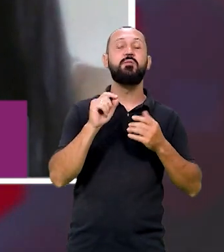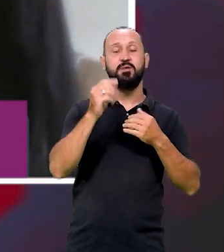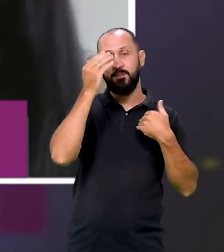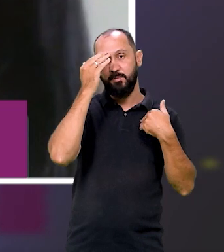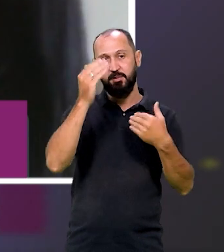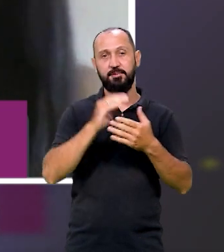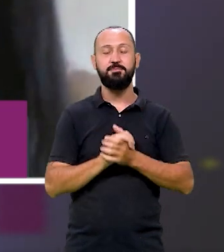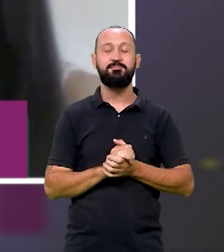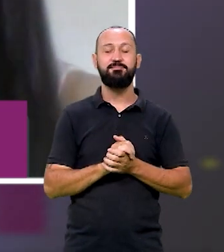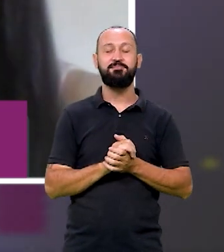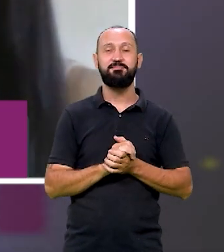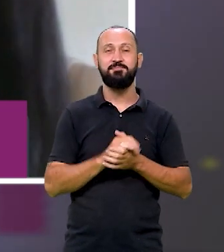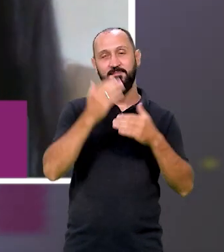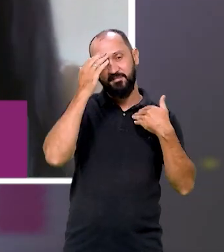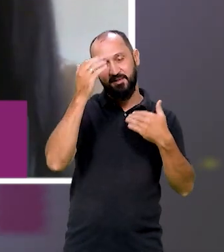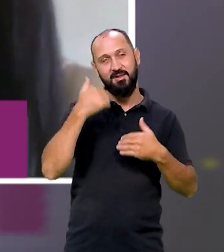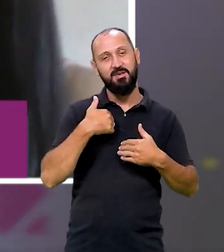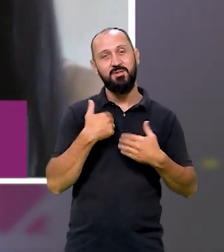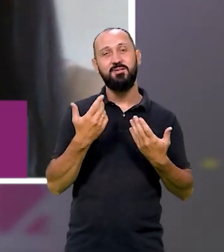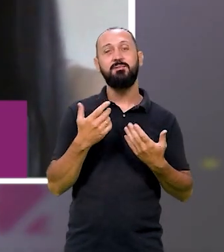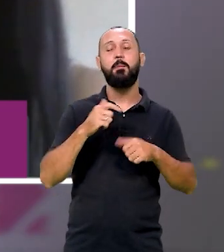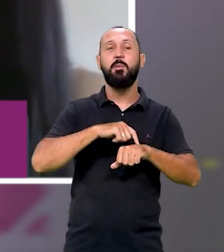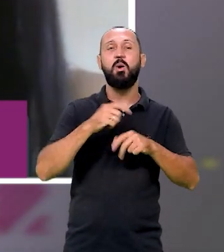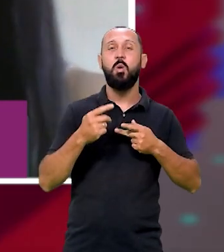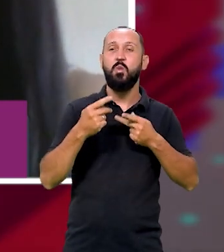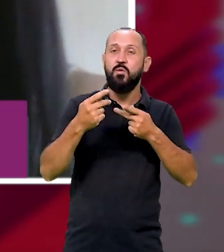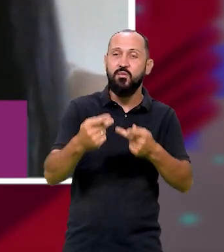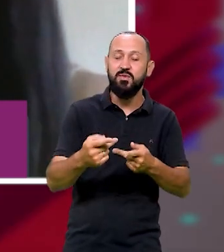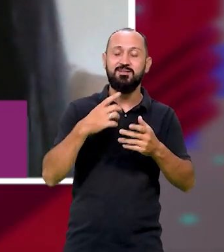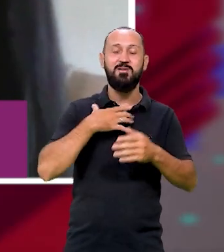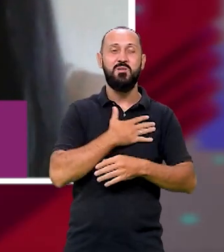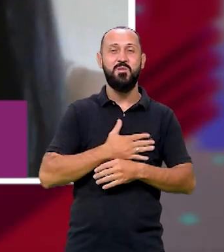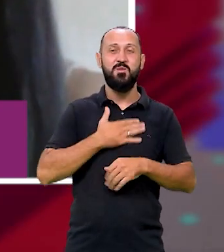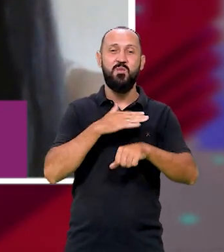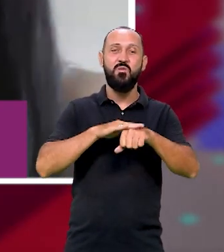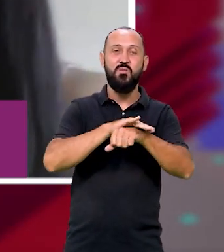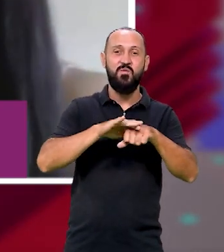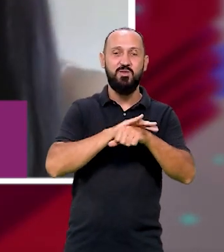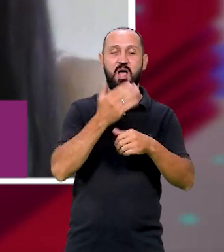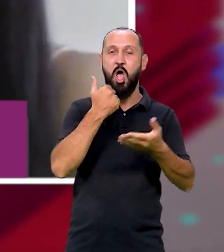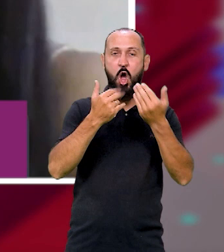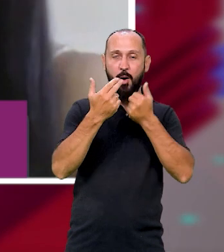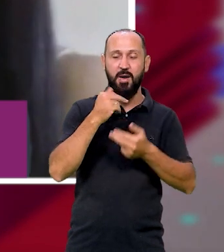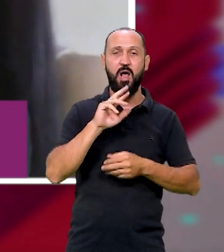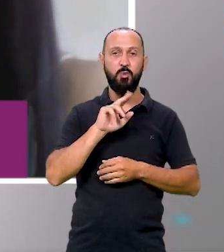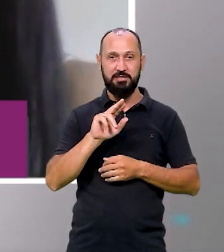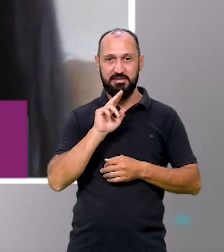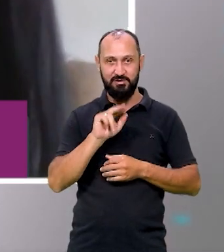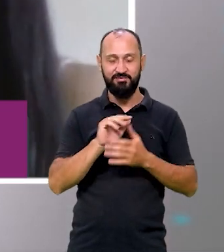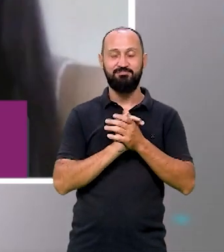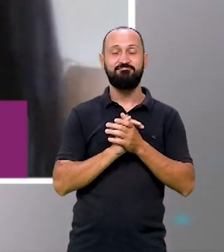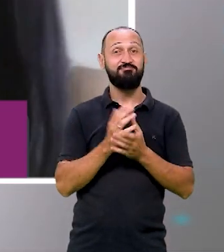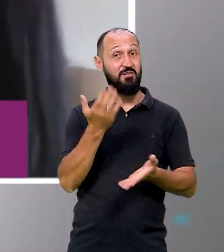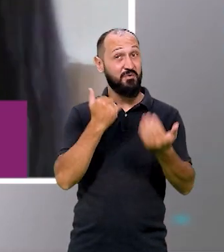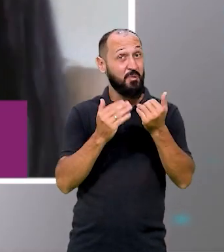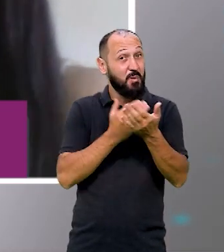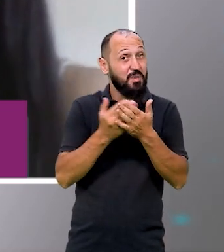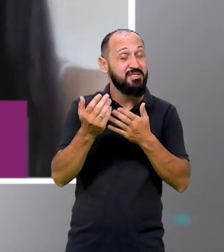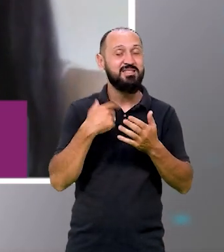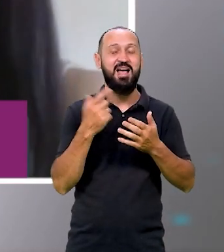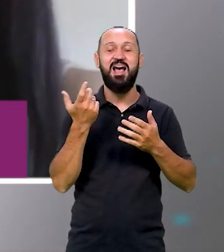muito bem-vinda. Obrigada. Obrigada, eu que agradeço, Lívia, pelo convite, né? Sempre um prazer falar sobre nutrição. E